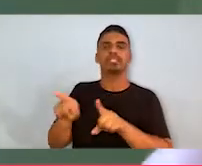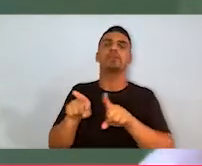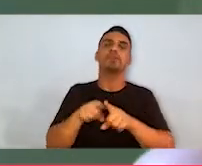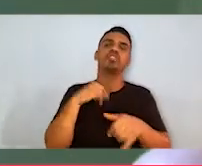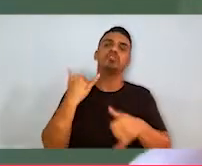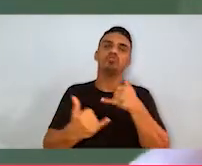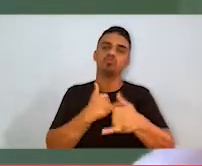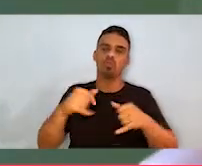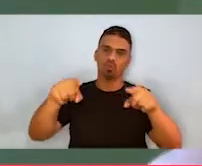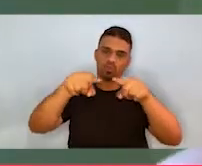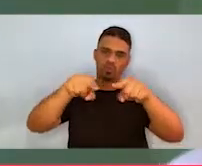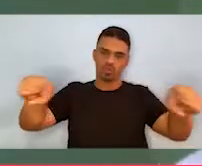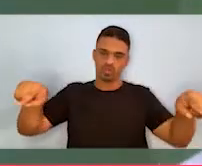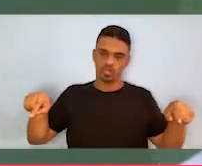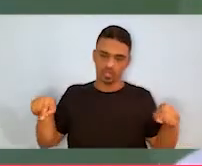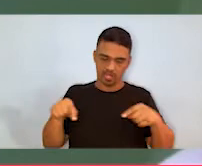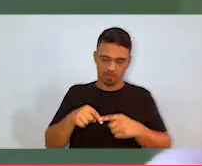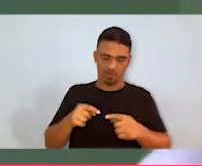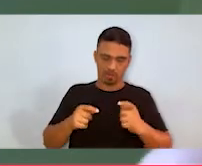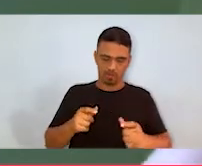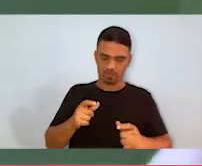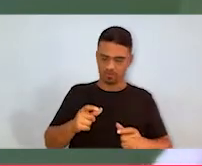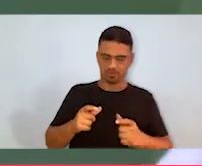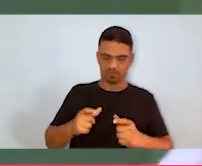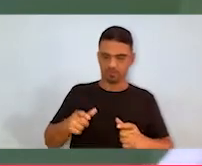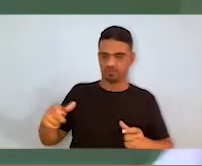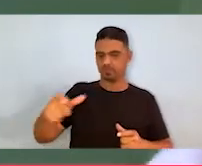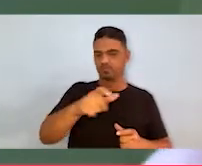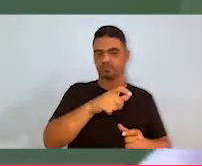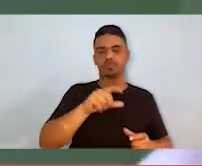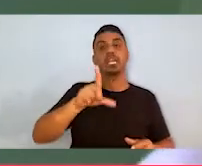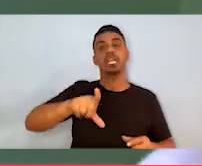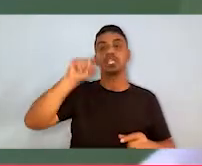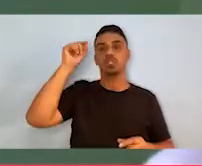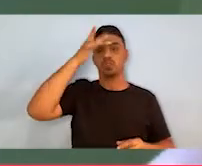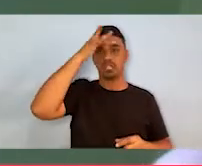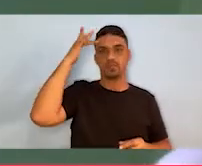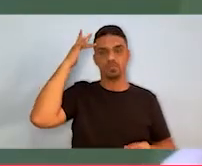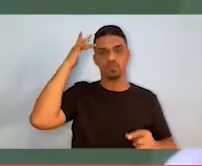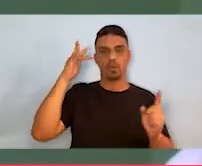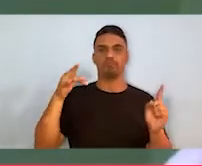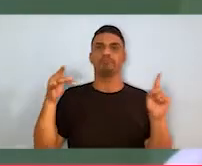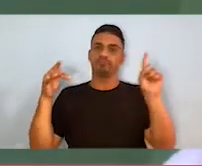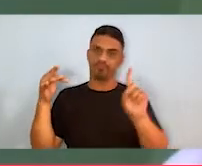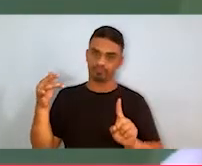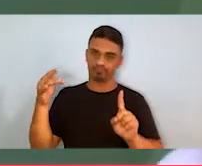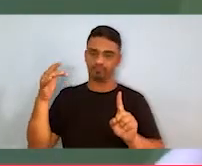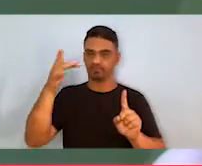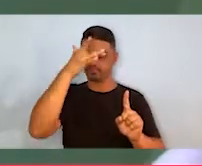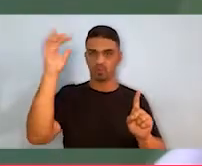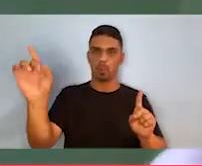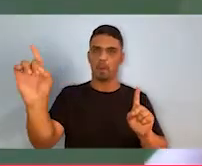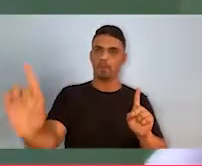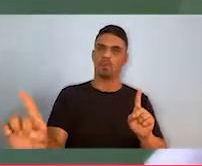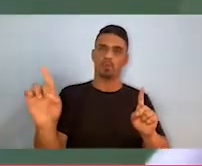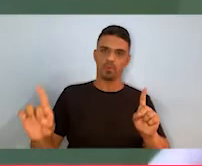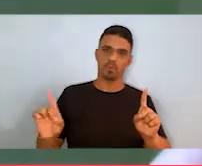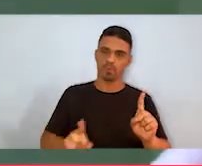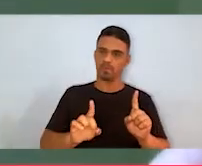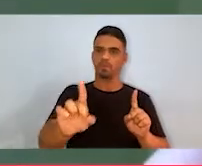tabuleiro, né, tem isso, quando eu joguei Betrayal, a gente tinha lá, você escolhia o seu personagem e você era aquele personagem sempre, as cartas